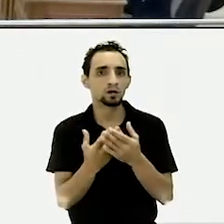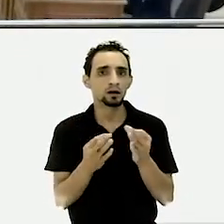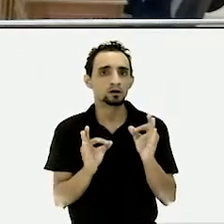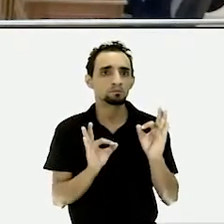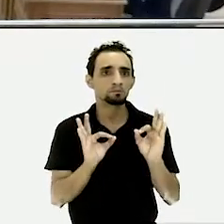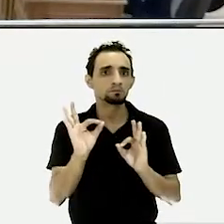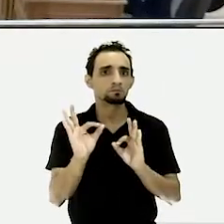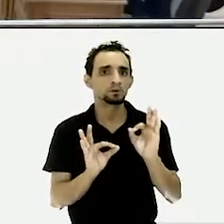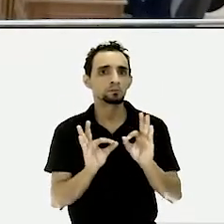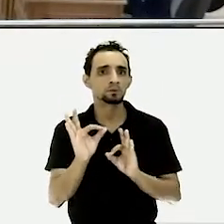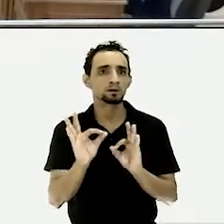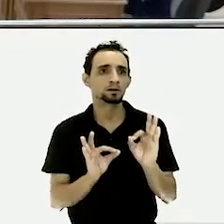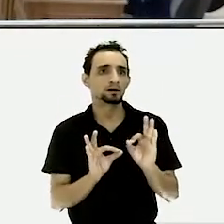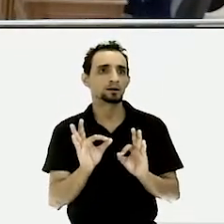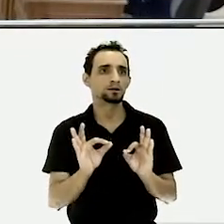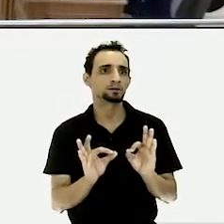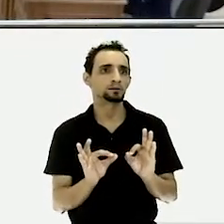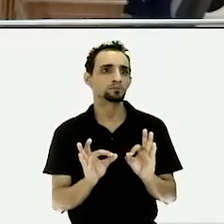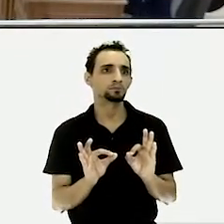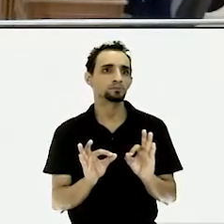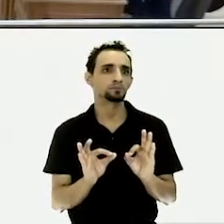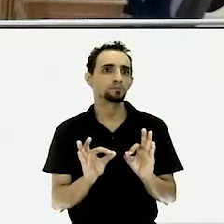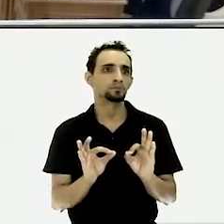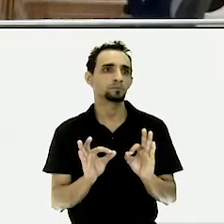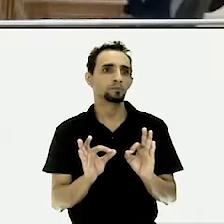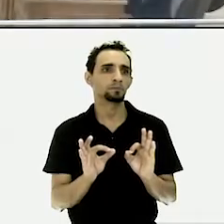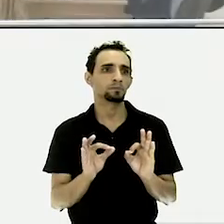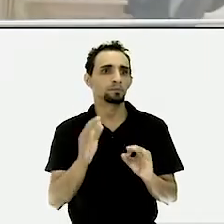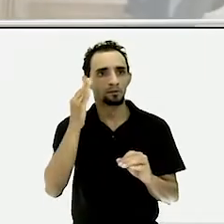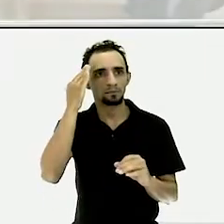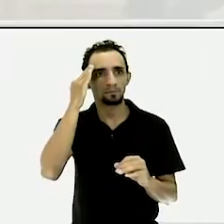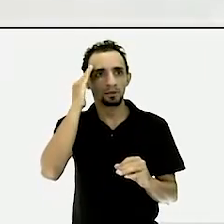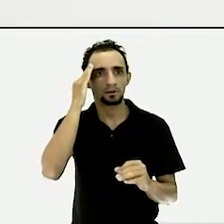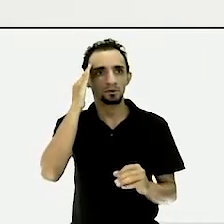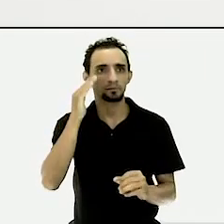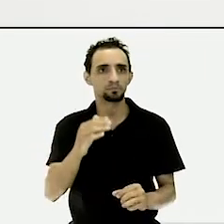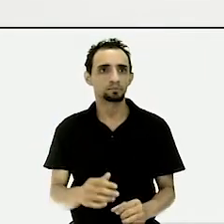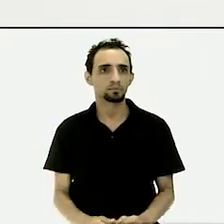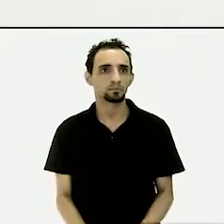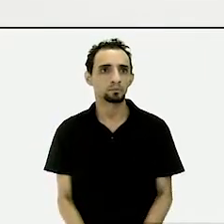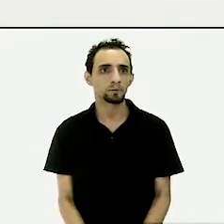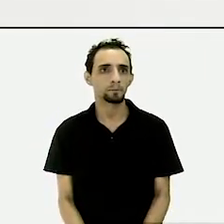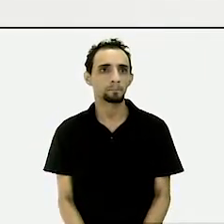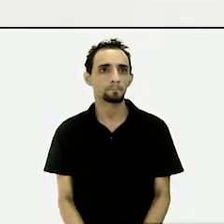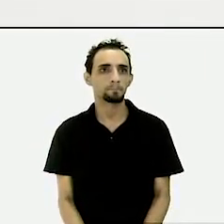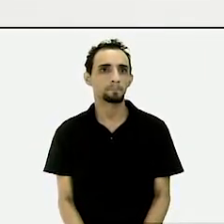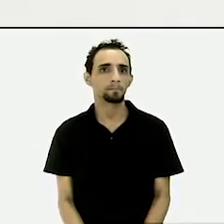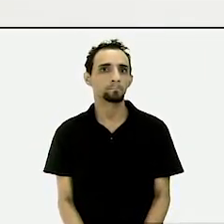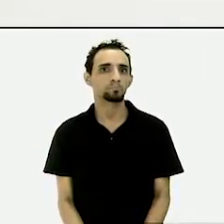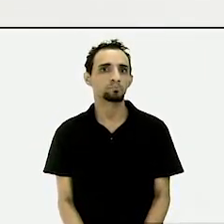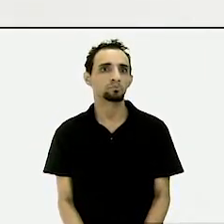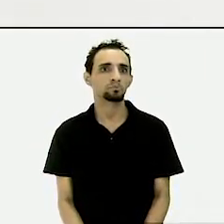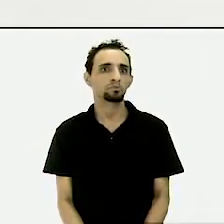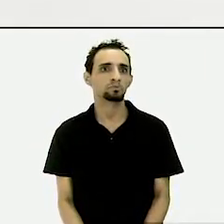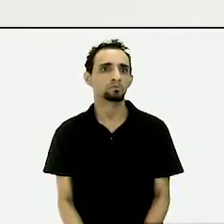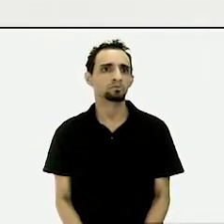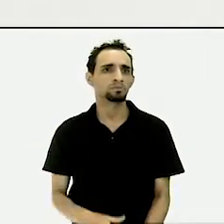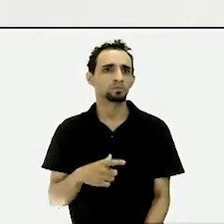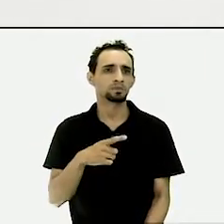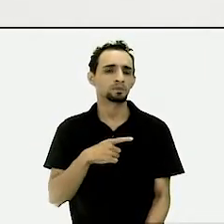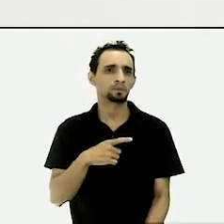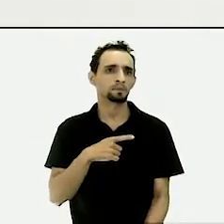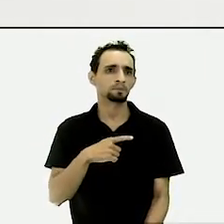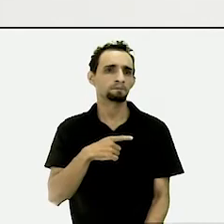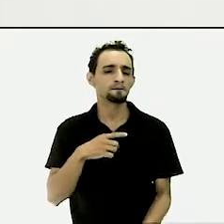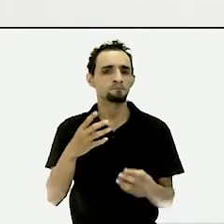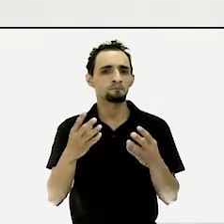senão quem está na tribuna fica prejudicado. E eu também muito me perco no tempo que estou falando. Bom, queria falar para a dona Ilma e todos que acompanham o filho, o João.